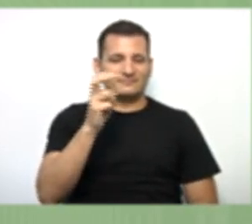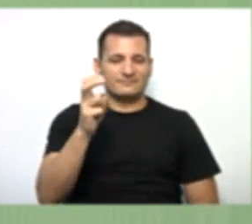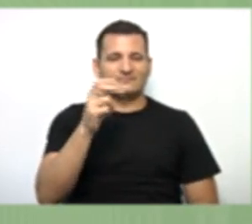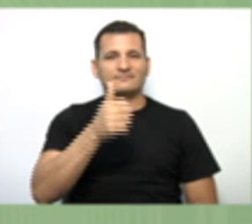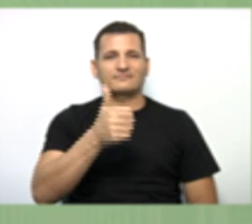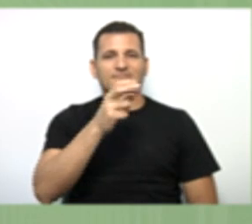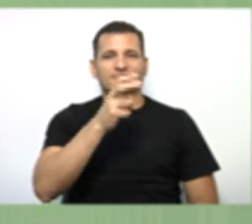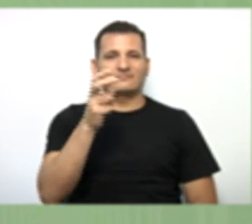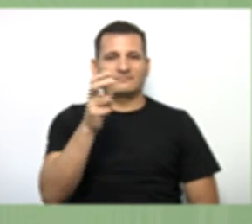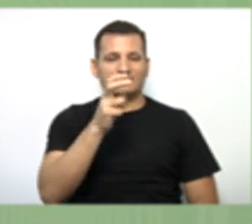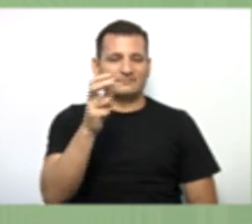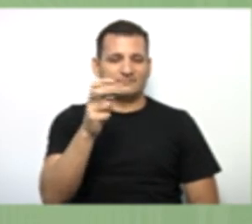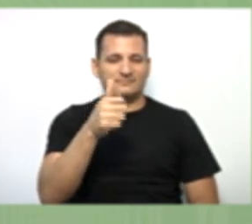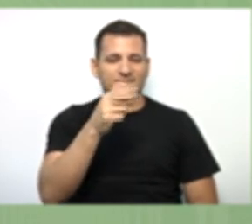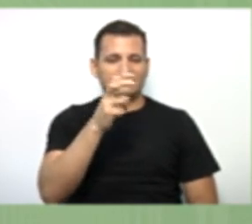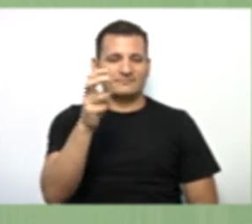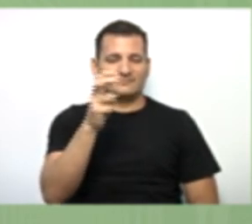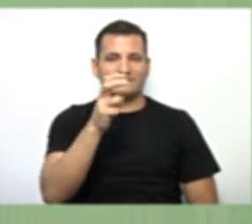155. Isso.